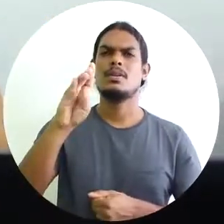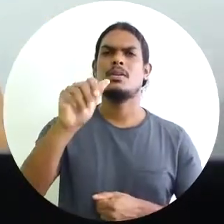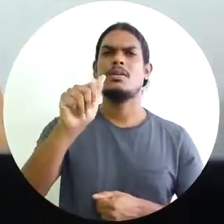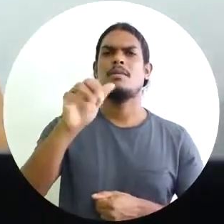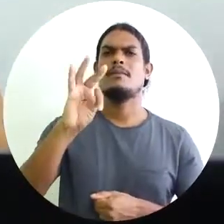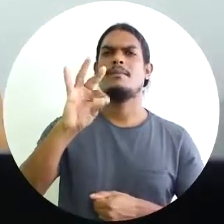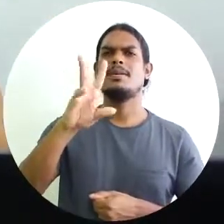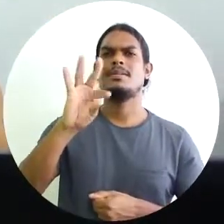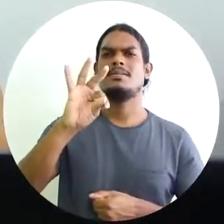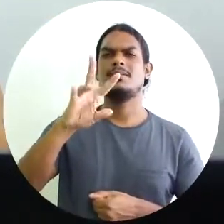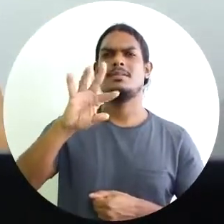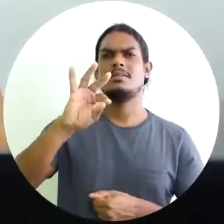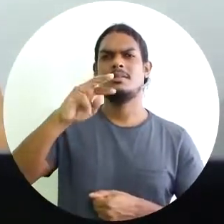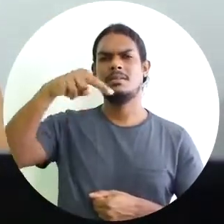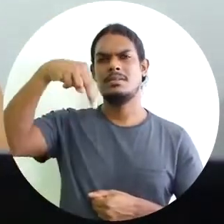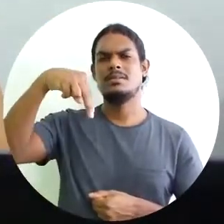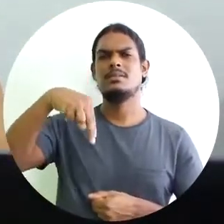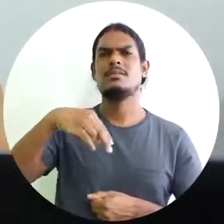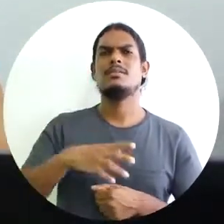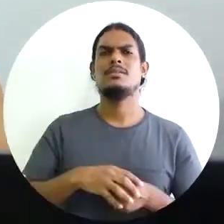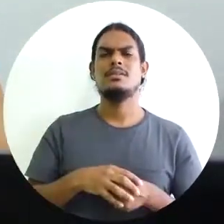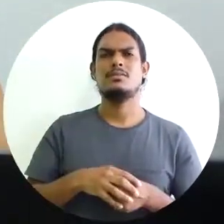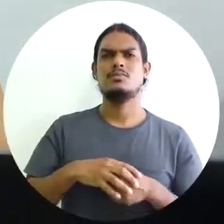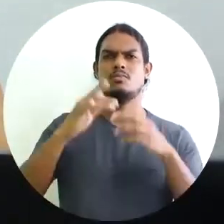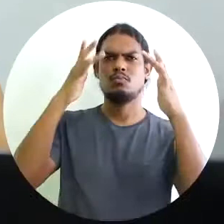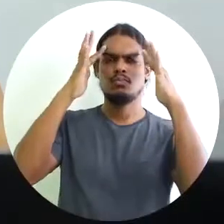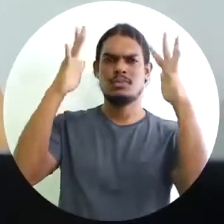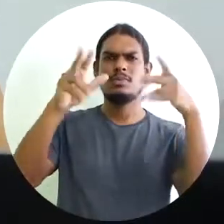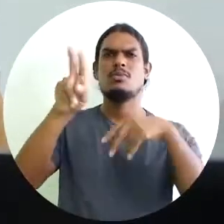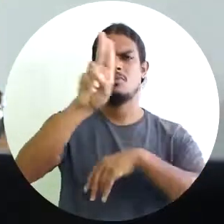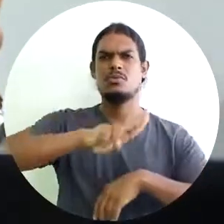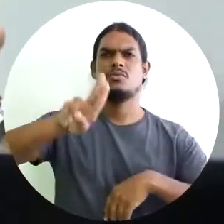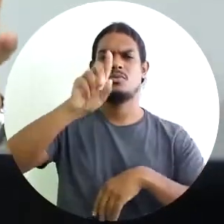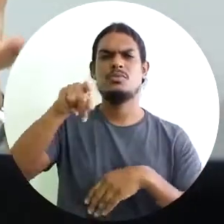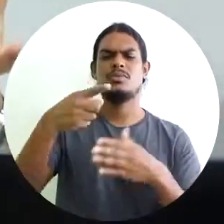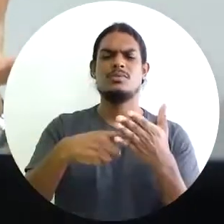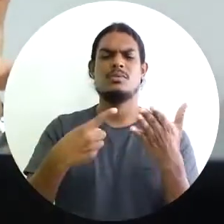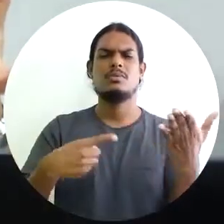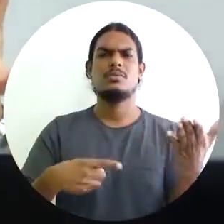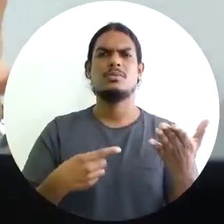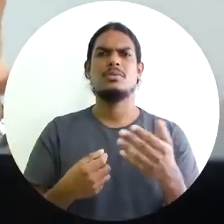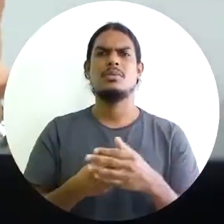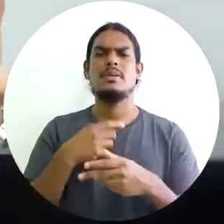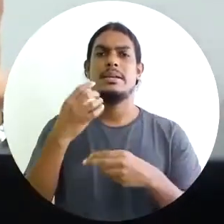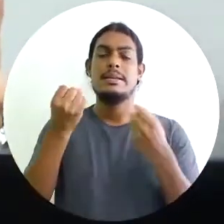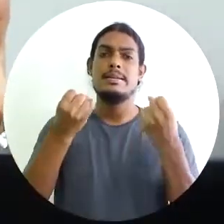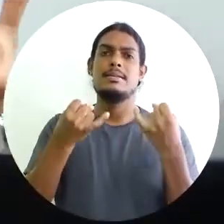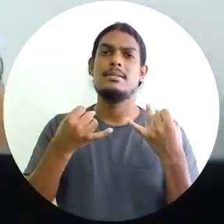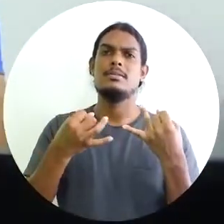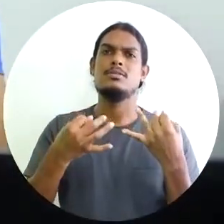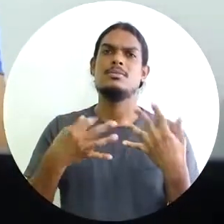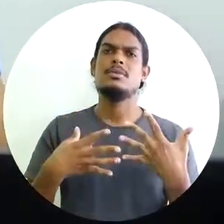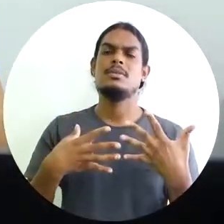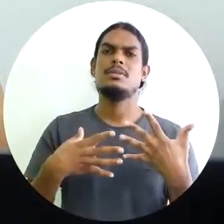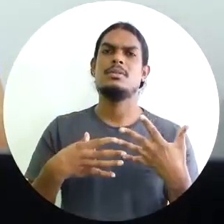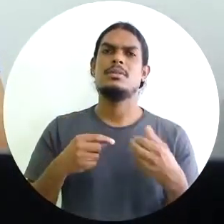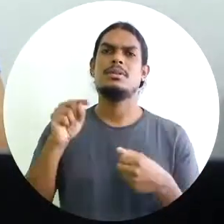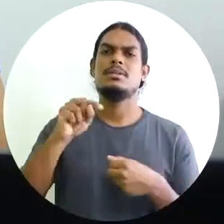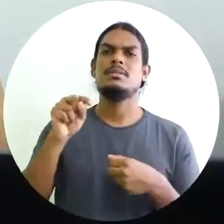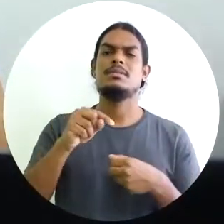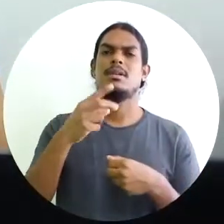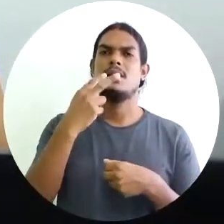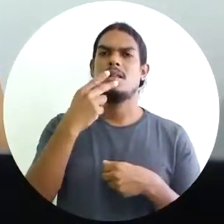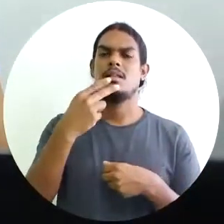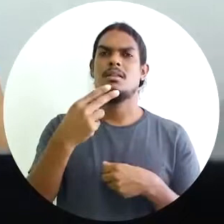teórico, que até a gente trabalha no nosso caderno, ele fala que essa relação entre os falantes através da língua, apesar dela ser